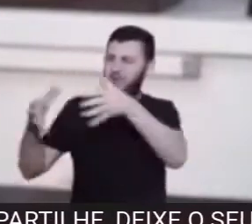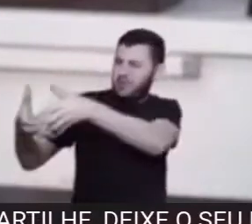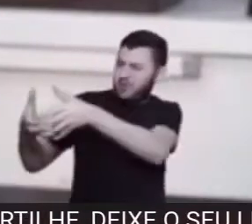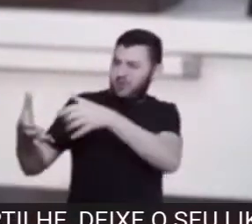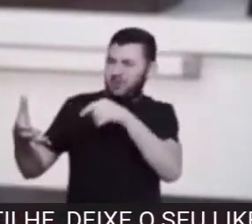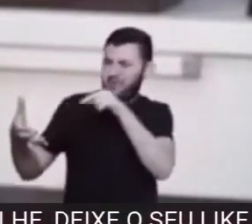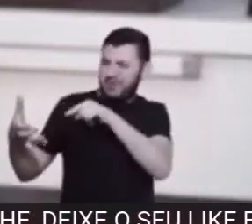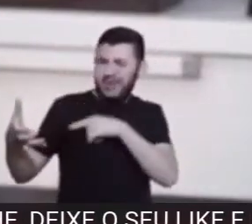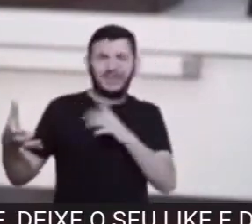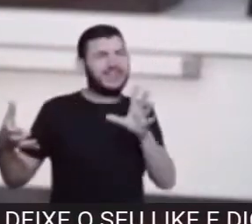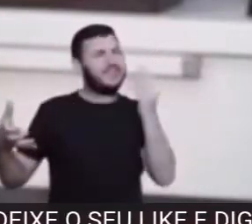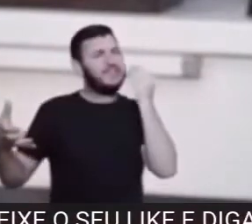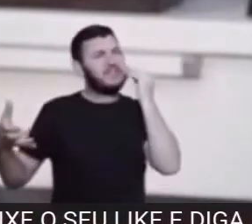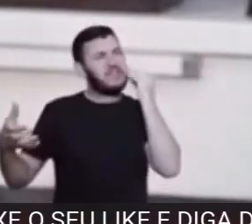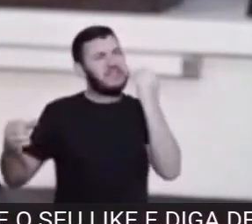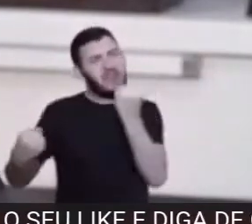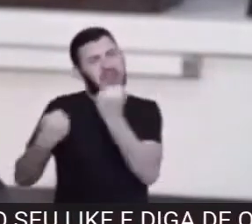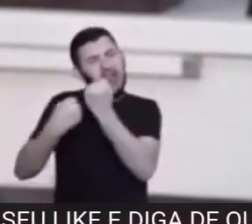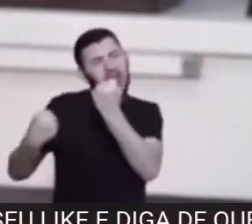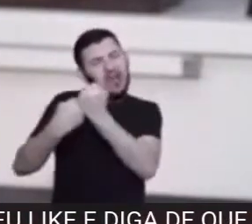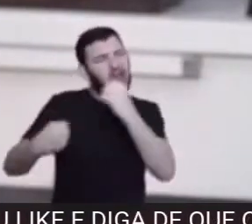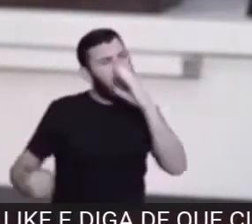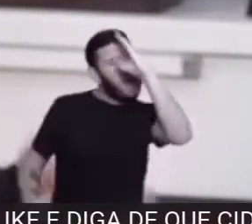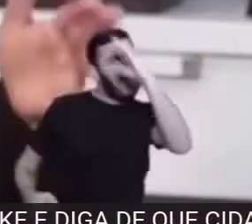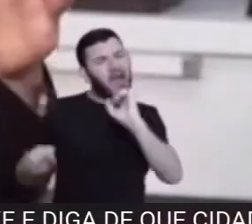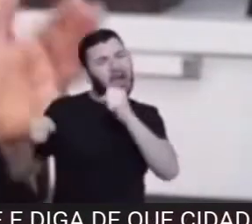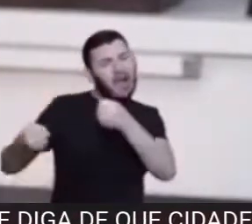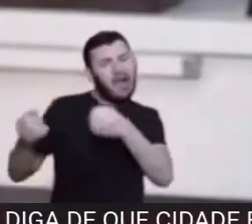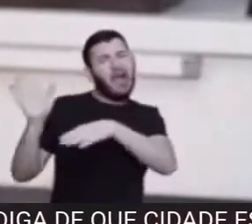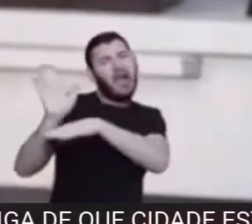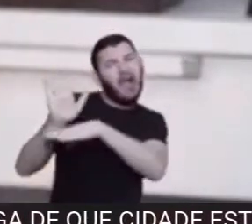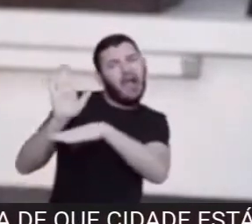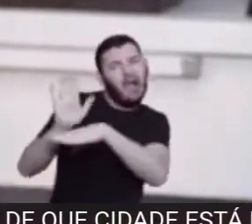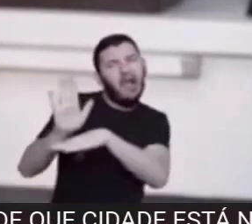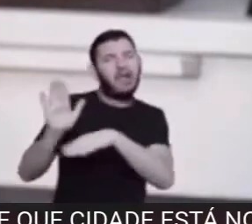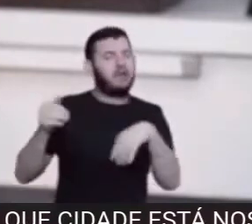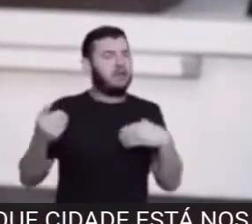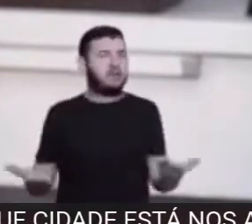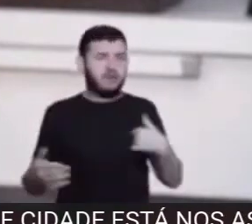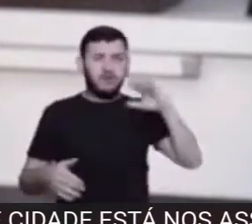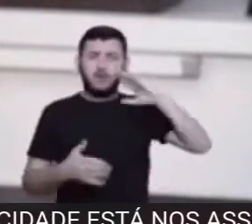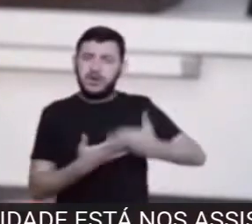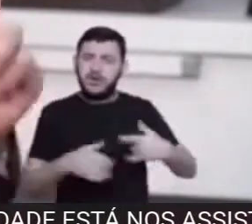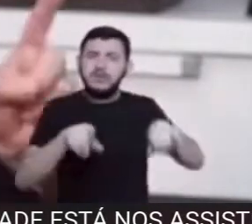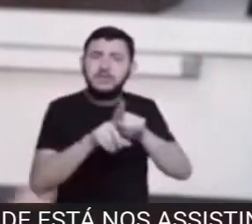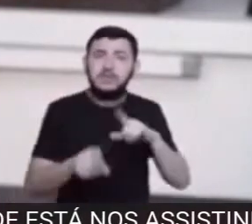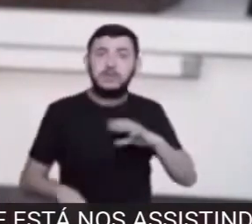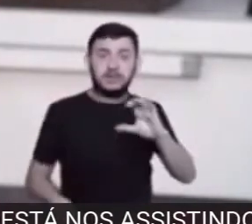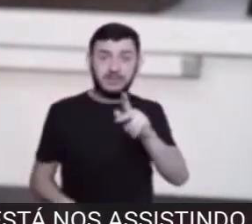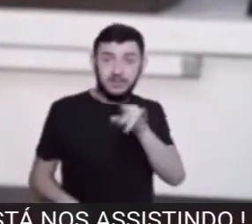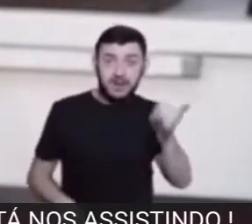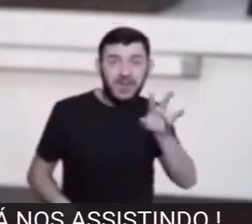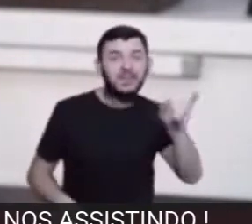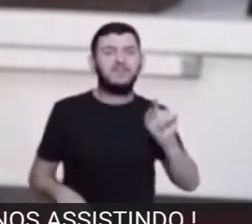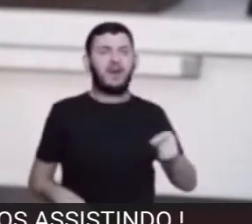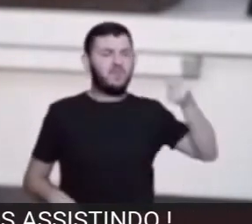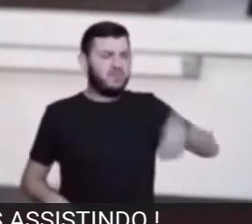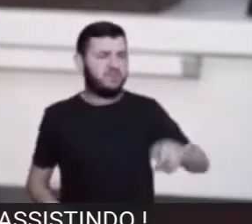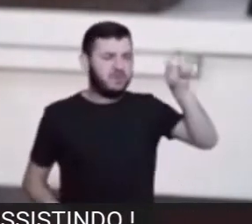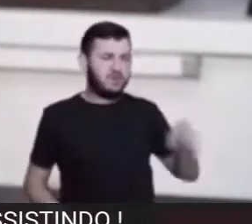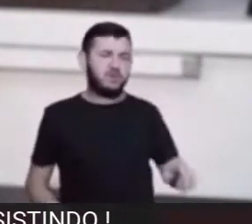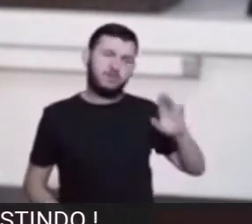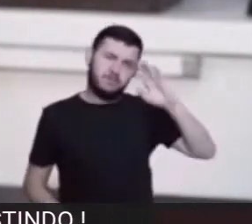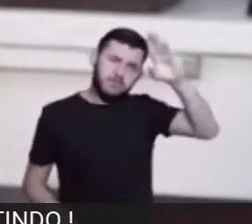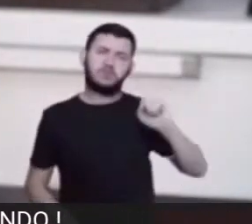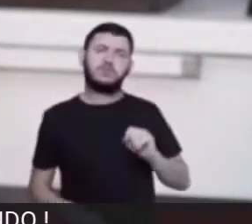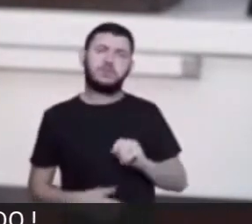indefensável. Por isso que eu acredito que a CPI vai ser muito dura com o Bolsonaro para o bem do Brasil. Muito